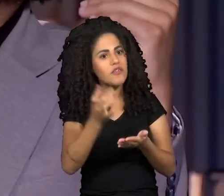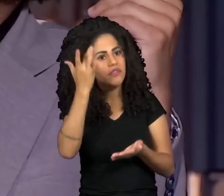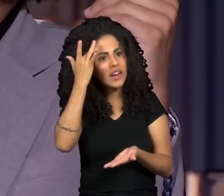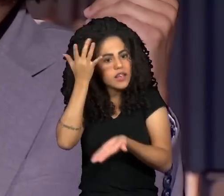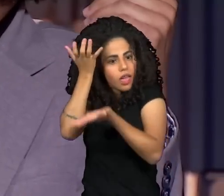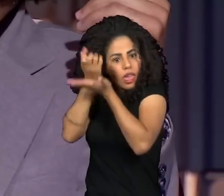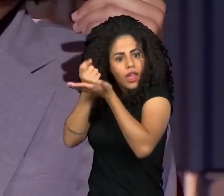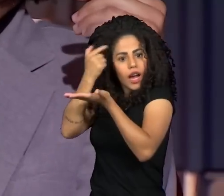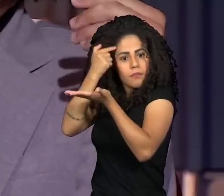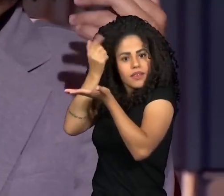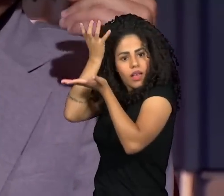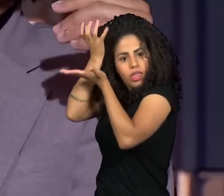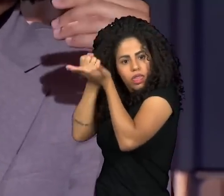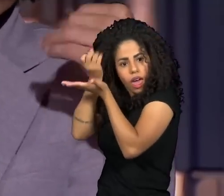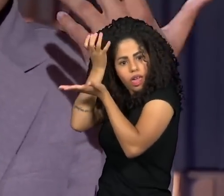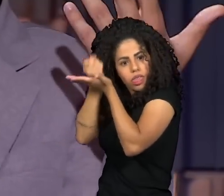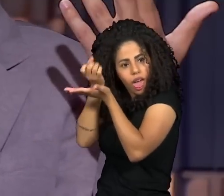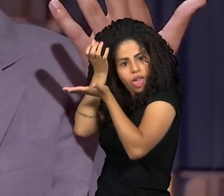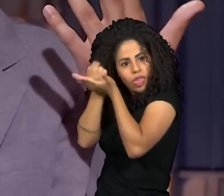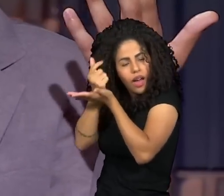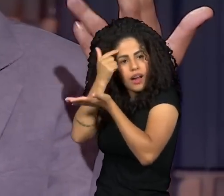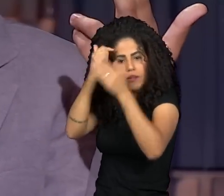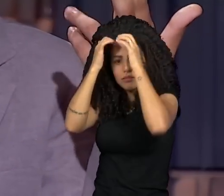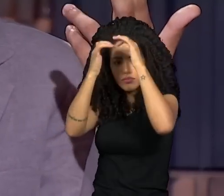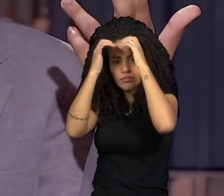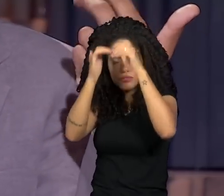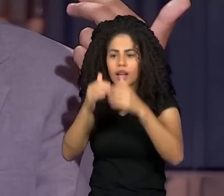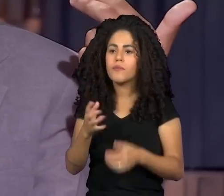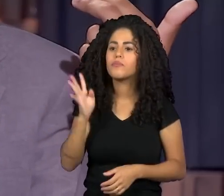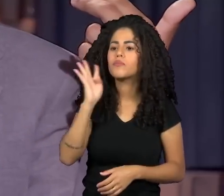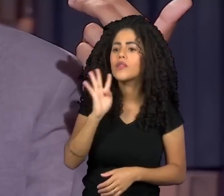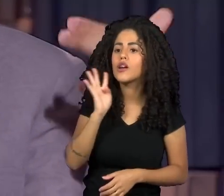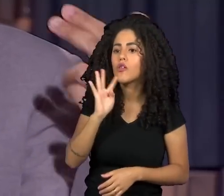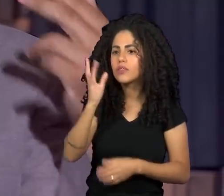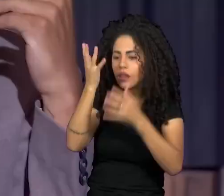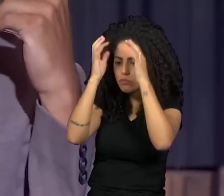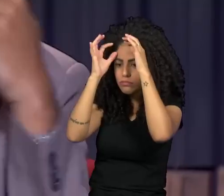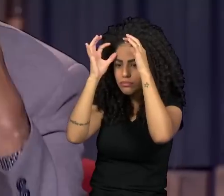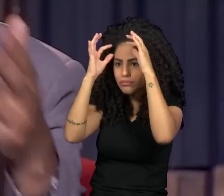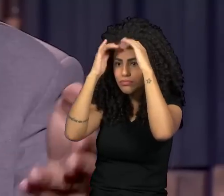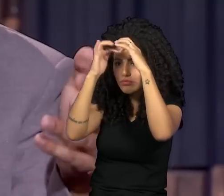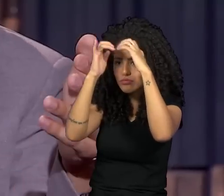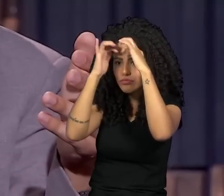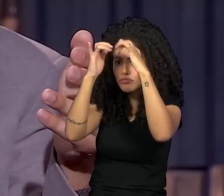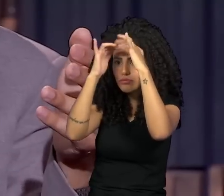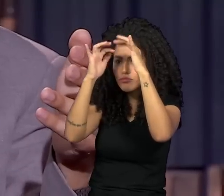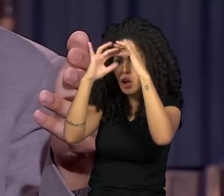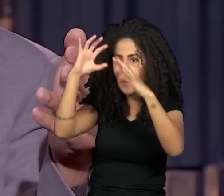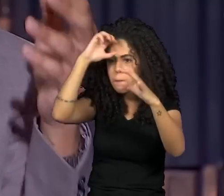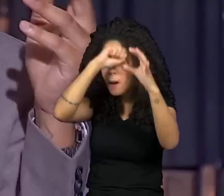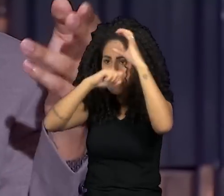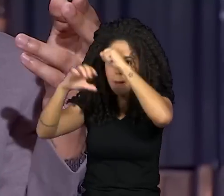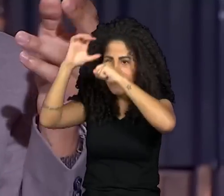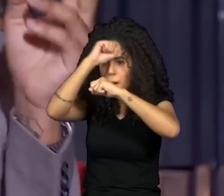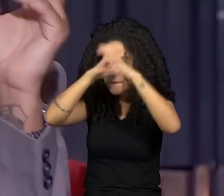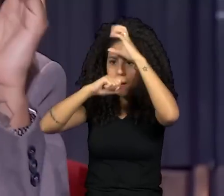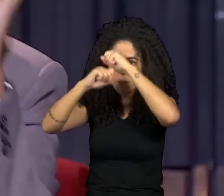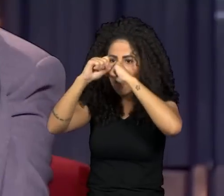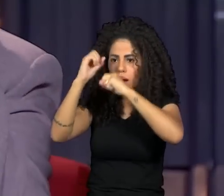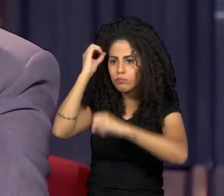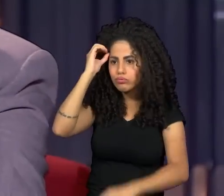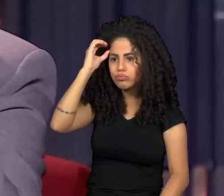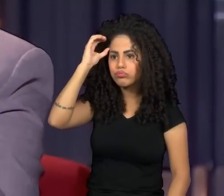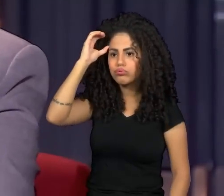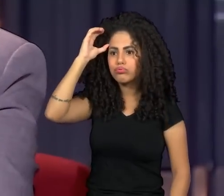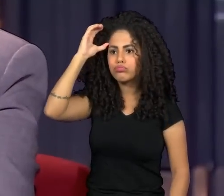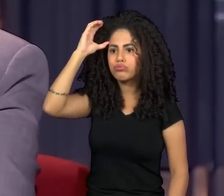muito grande de conhecimentos que as pessoas falam conhecimento inútil, mas não é inútil, porque eu uso para muita coisa. Nossa. E aí tem muita coisa